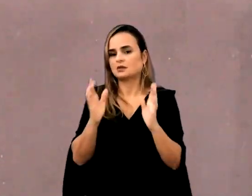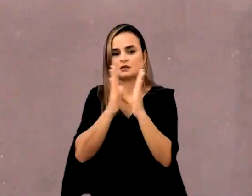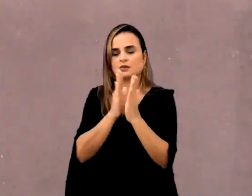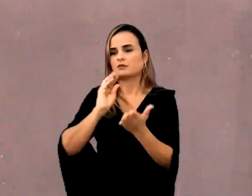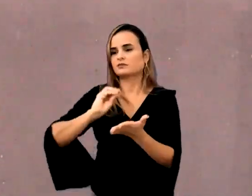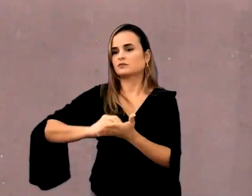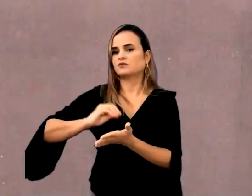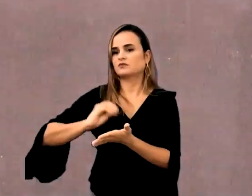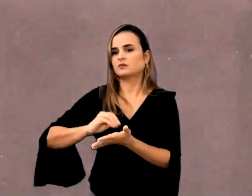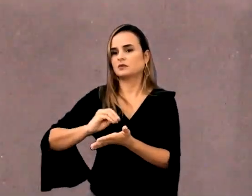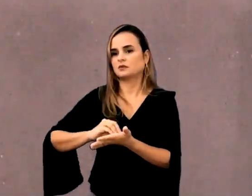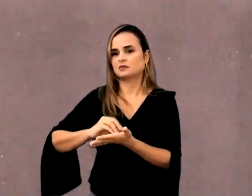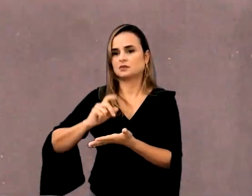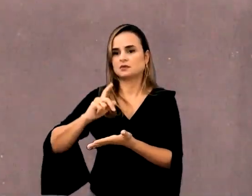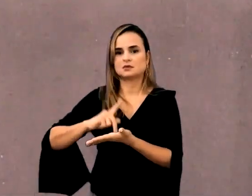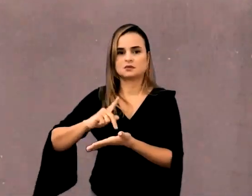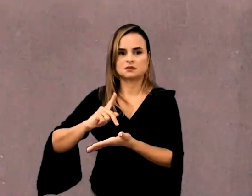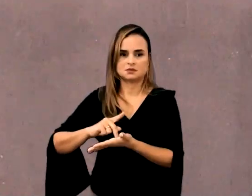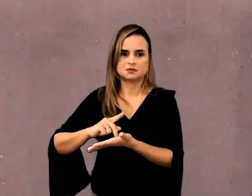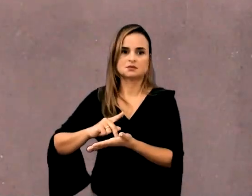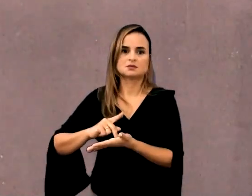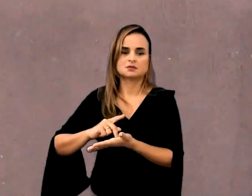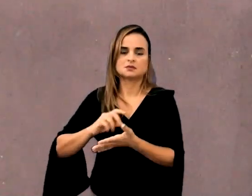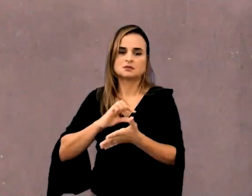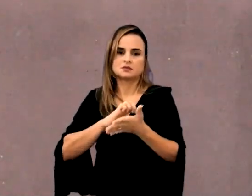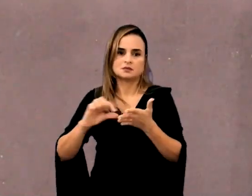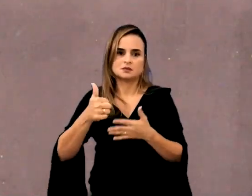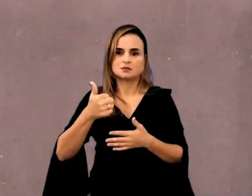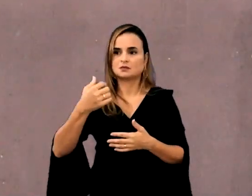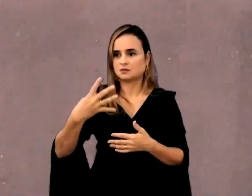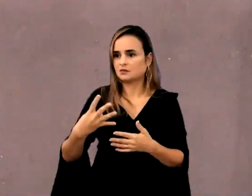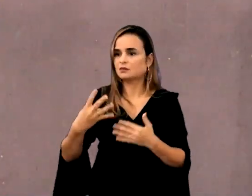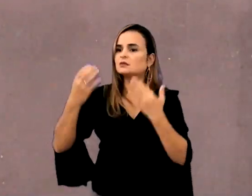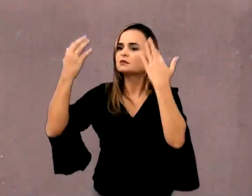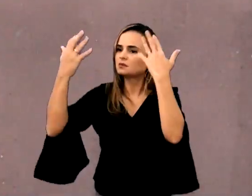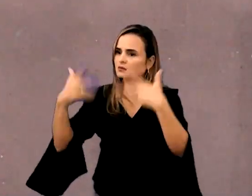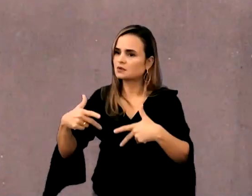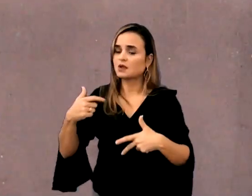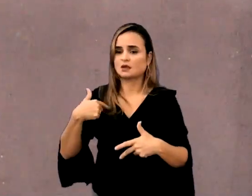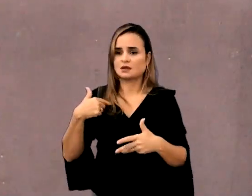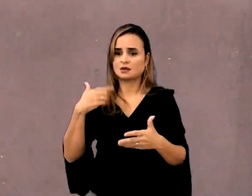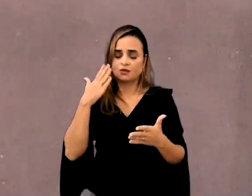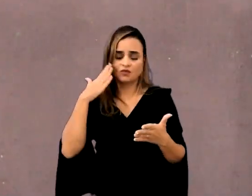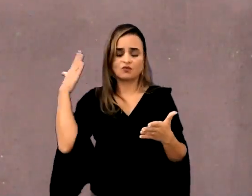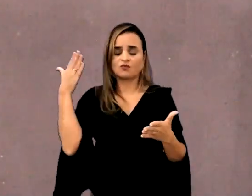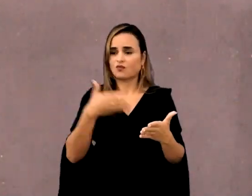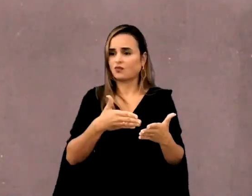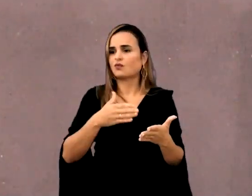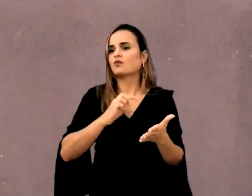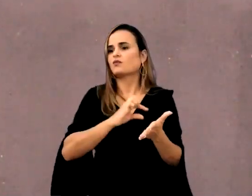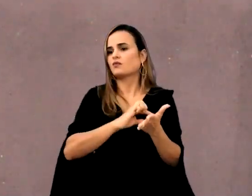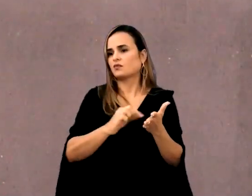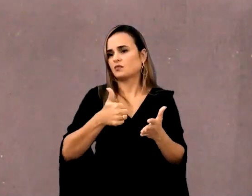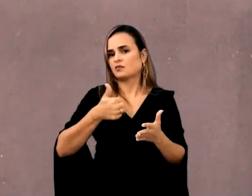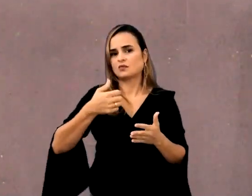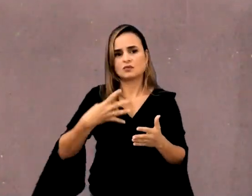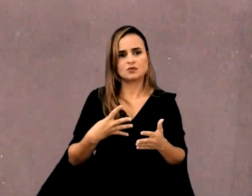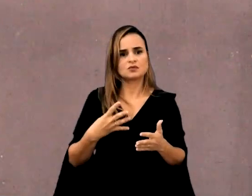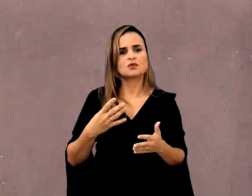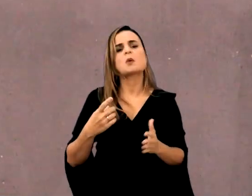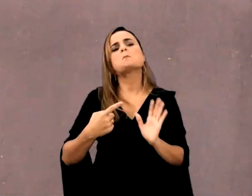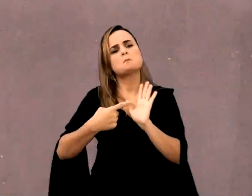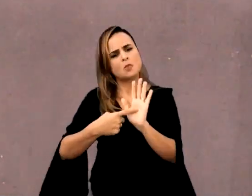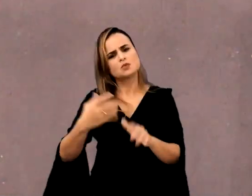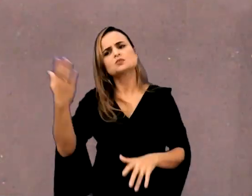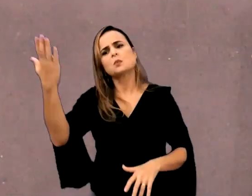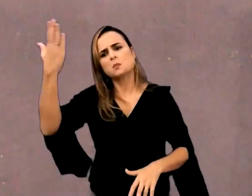Então, são esses pontos que esse versículo 14, eu me foquei mais nesse versículo 14 porque ele prova,